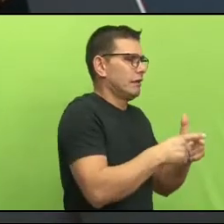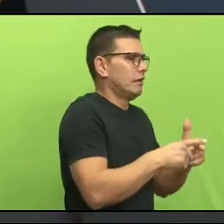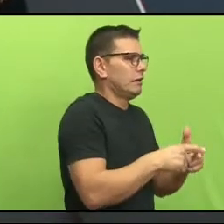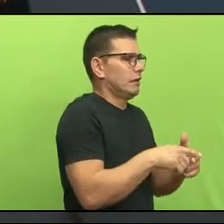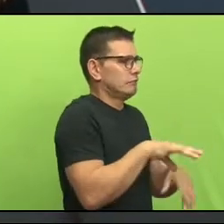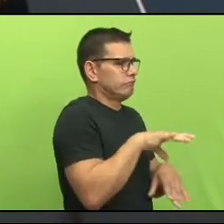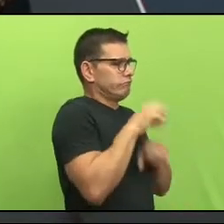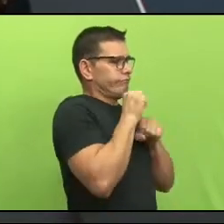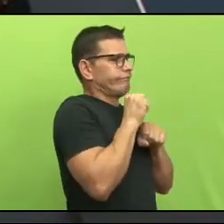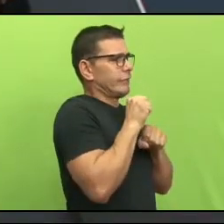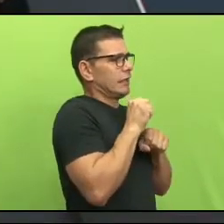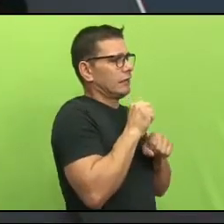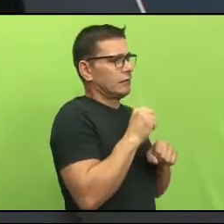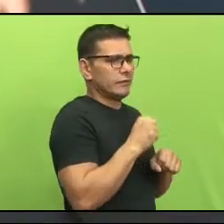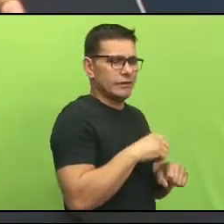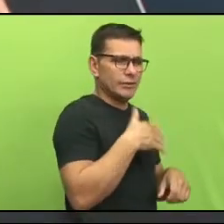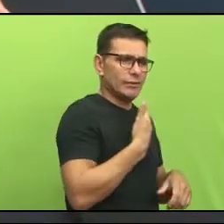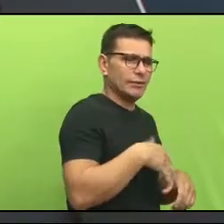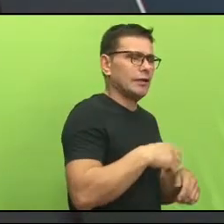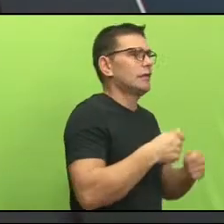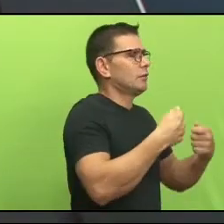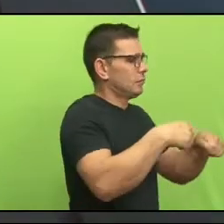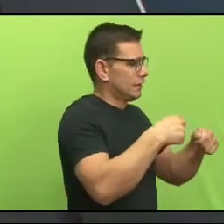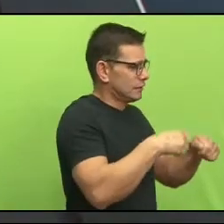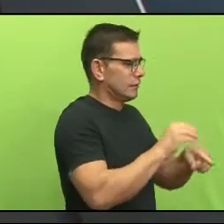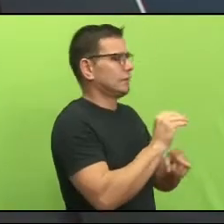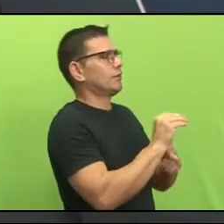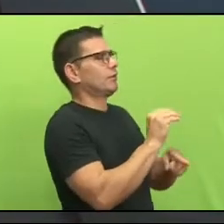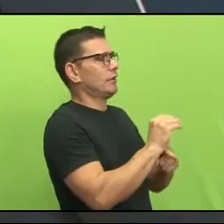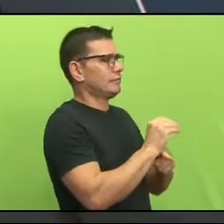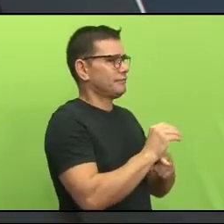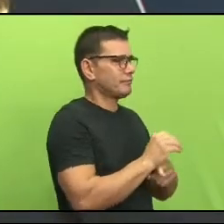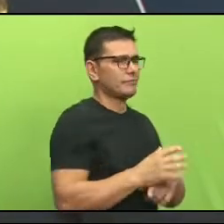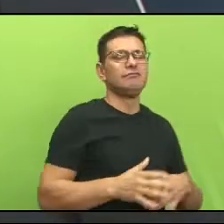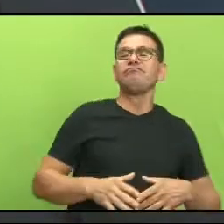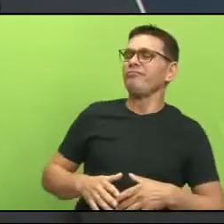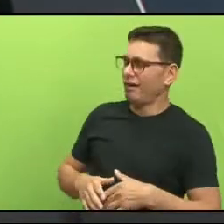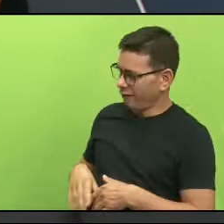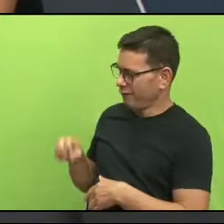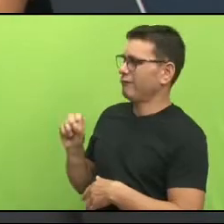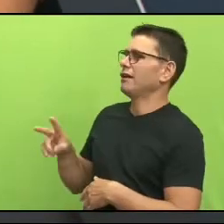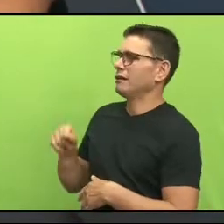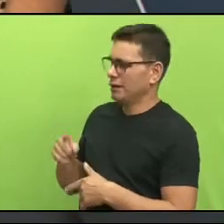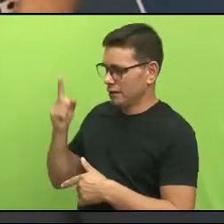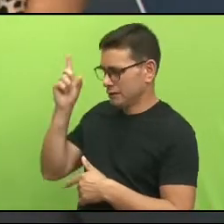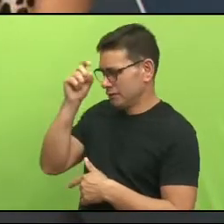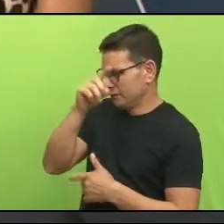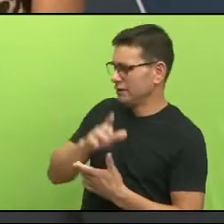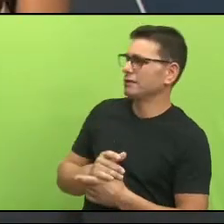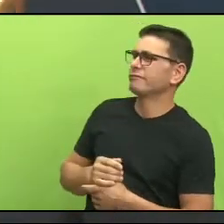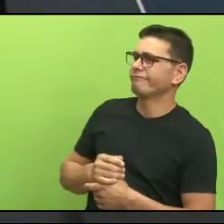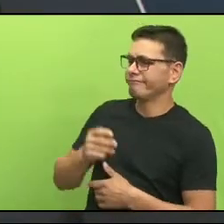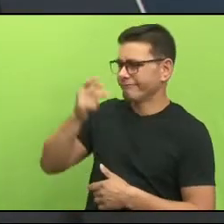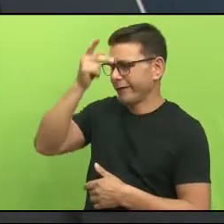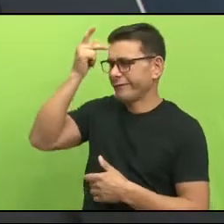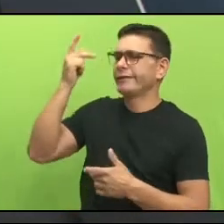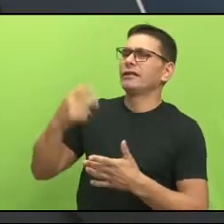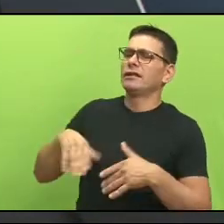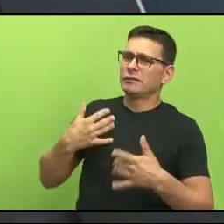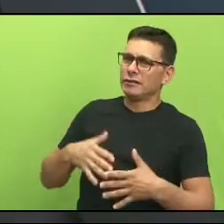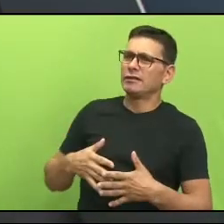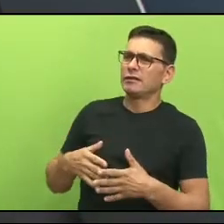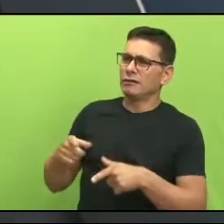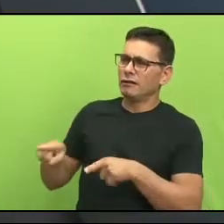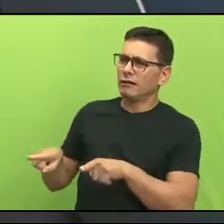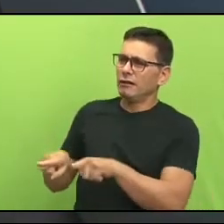vai bem Um atrapalhando a veneno. vida. É um veneno Com dentro da vida. certeza, divino, A com pessoa, as certeza. pessoas, existem pessoas que estão aí